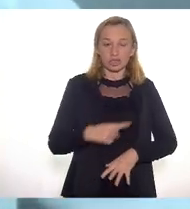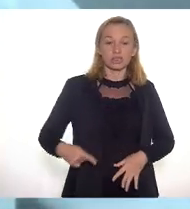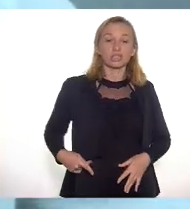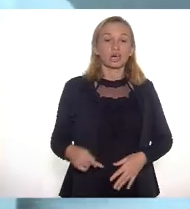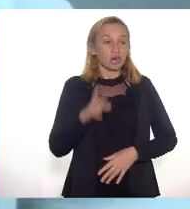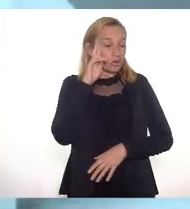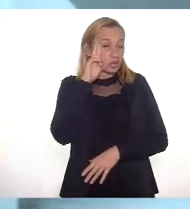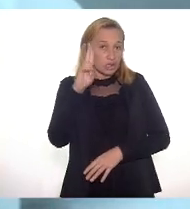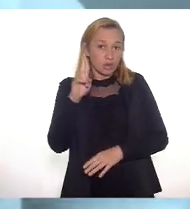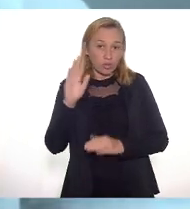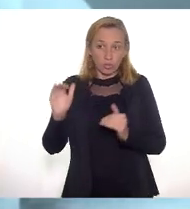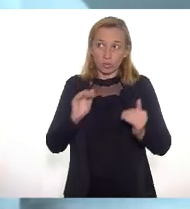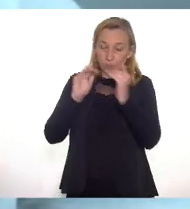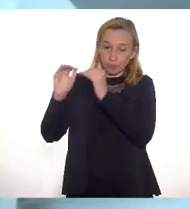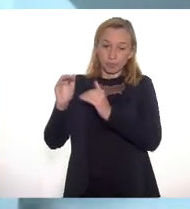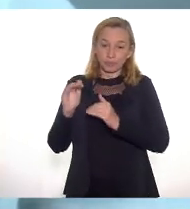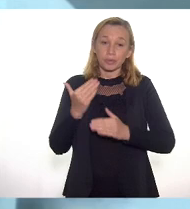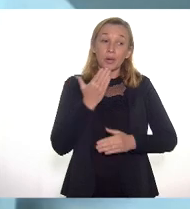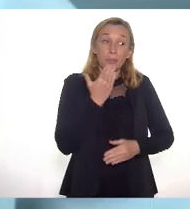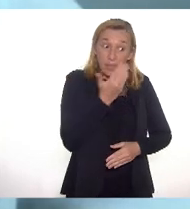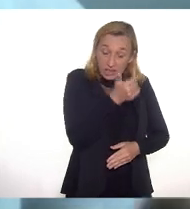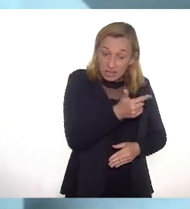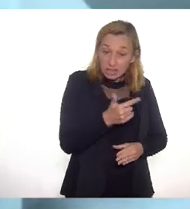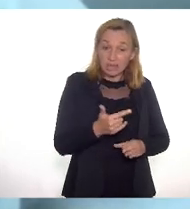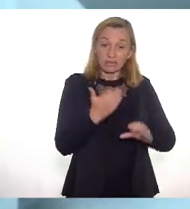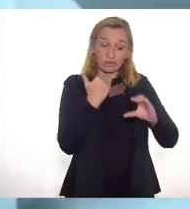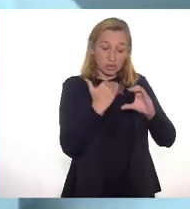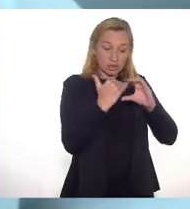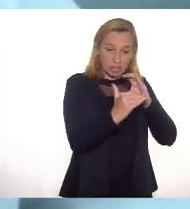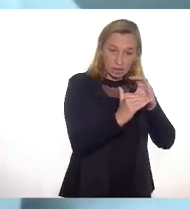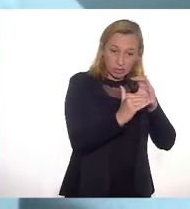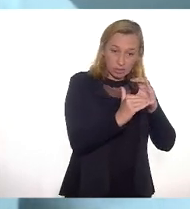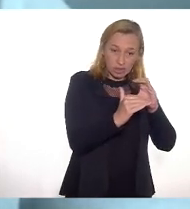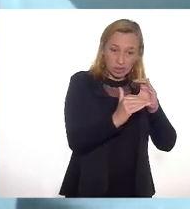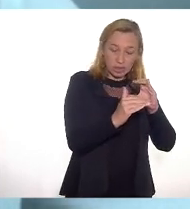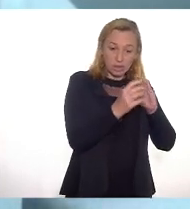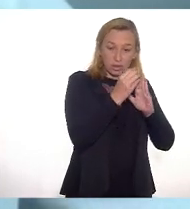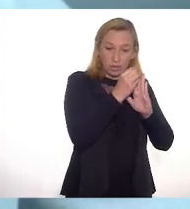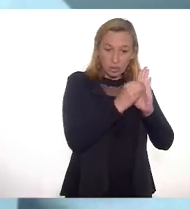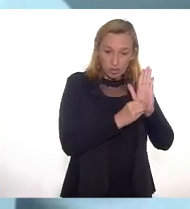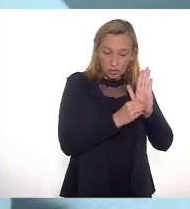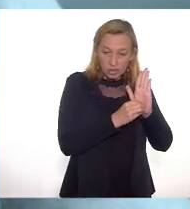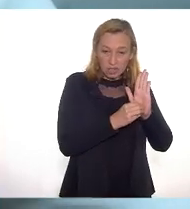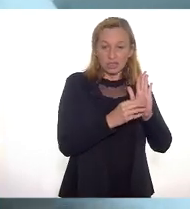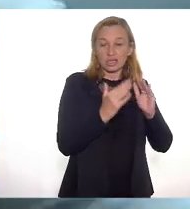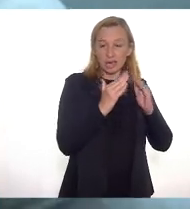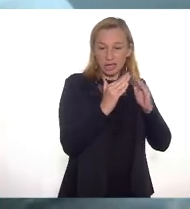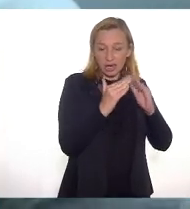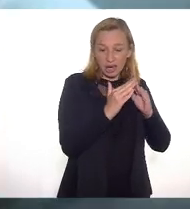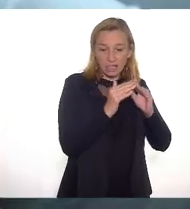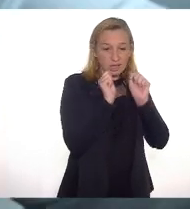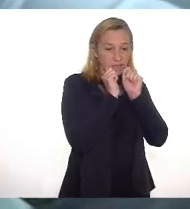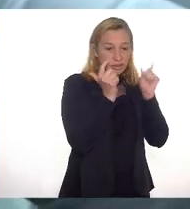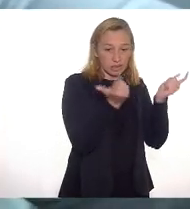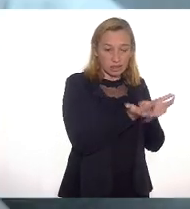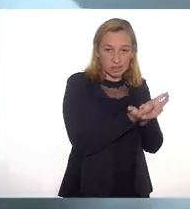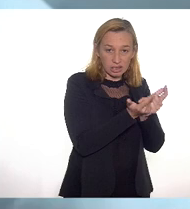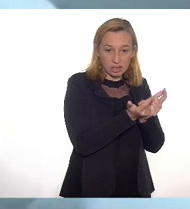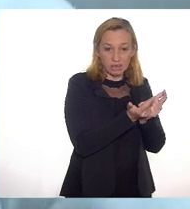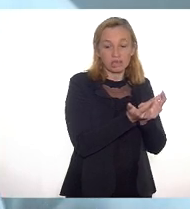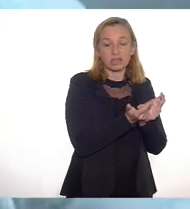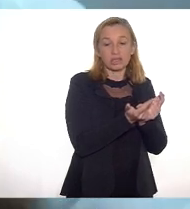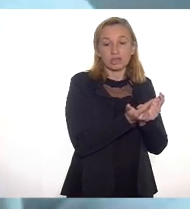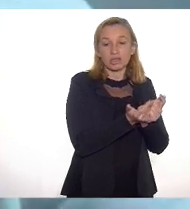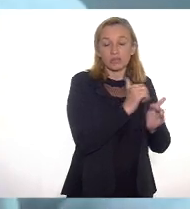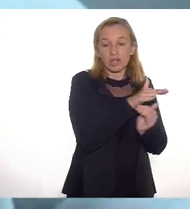Vossa Excelência defira que seja encaminhado ofício desta Casa, da Presidência da Assembleia Legislativa,